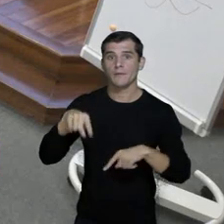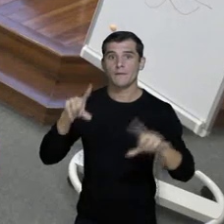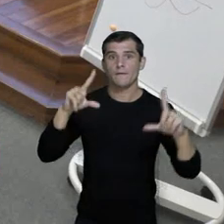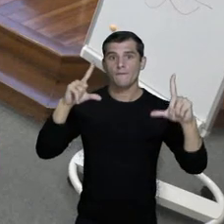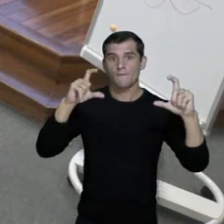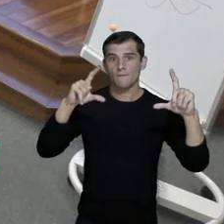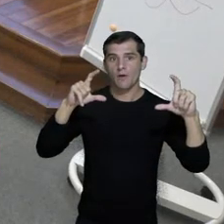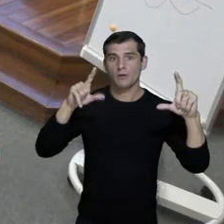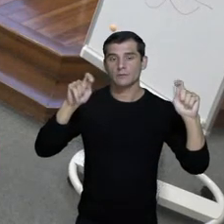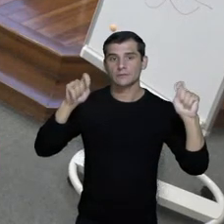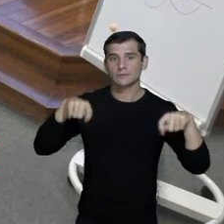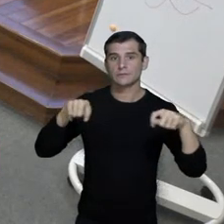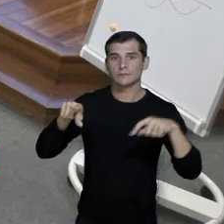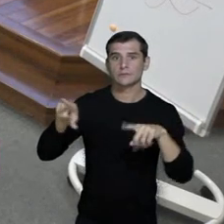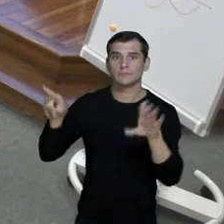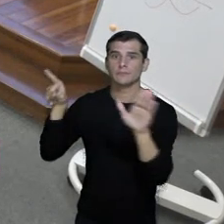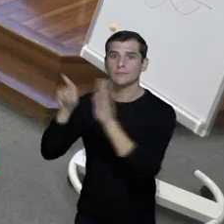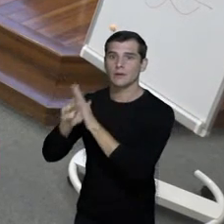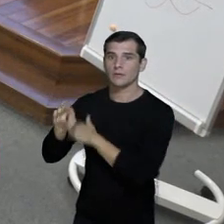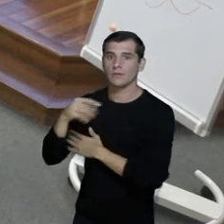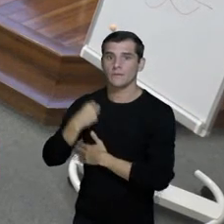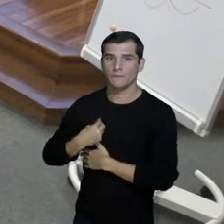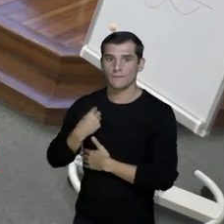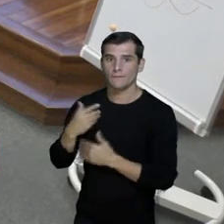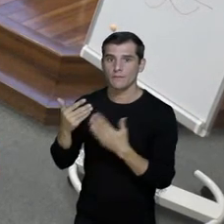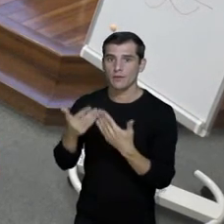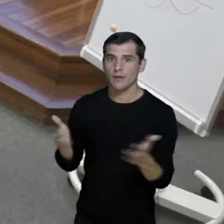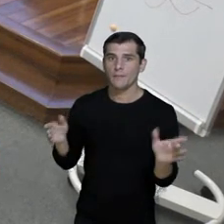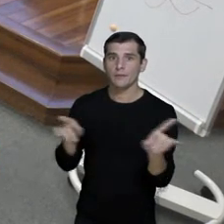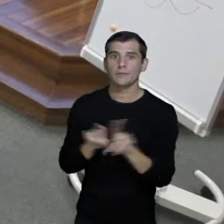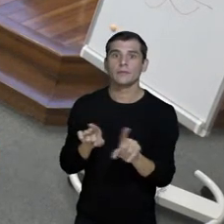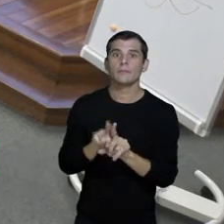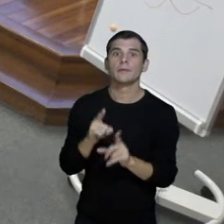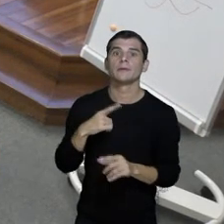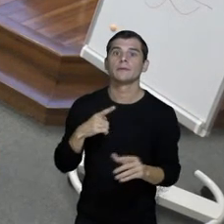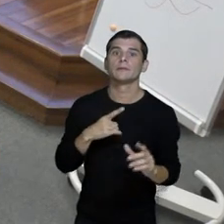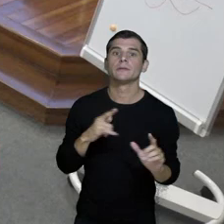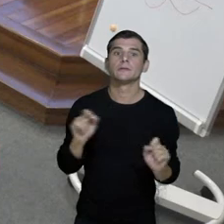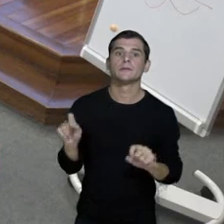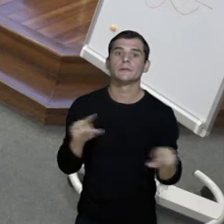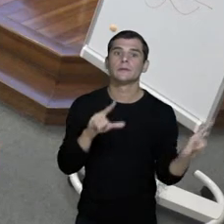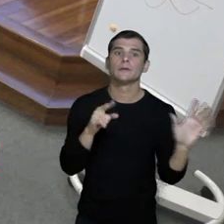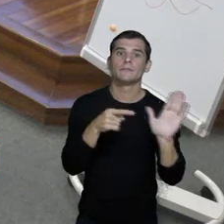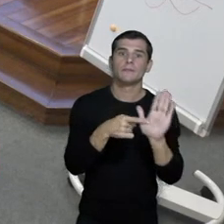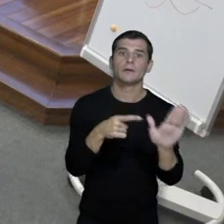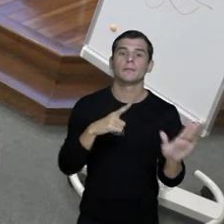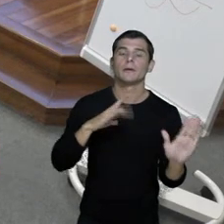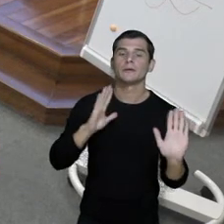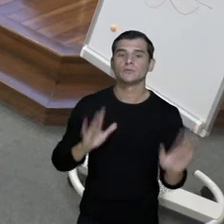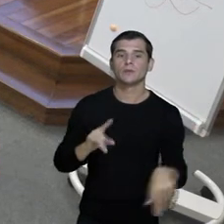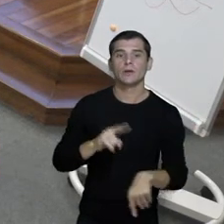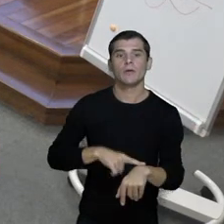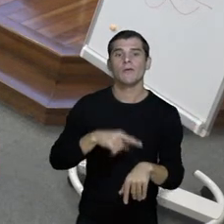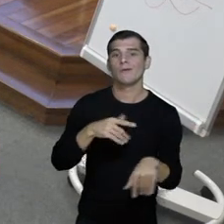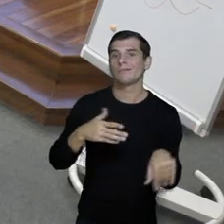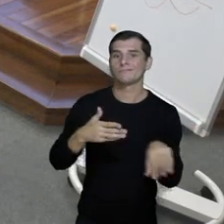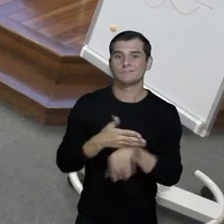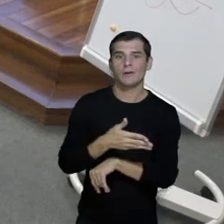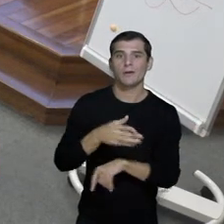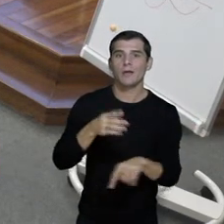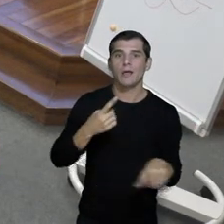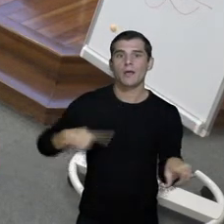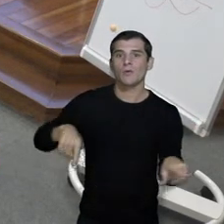uma observação uma pergunta e a gente teria os cases Mas como já tá no adiantar da hora eu sugiro que a gente passe os